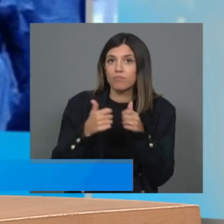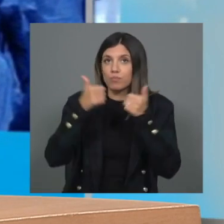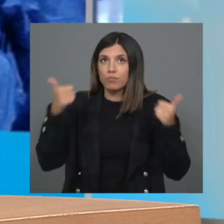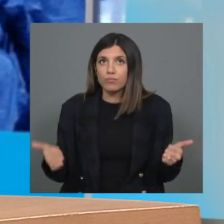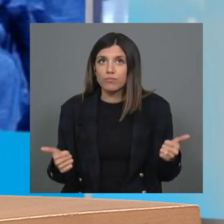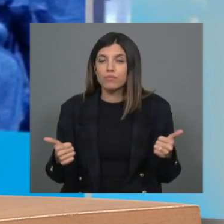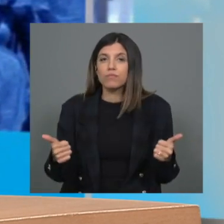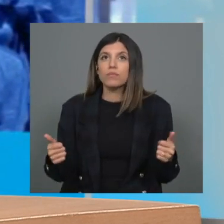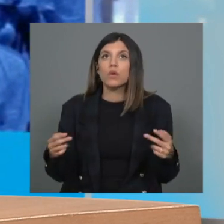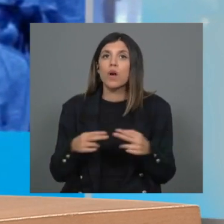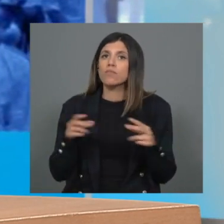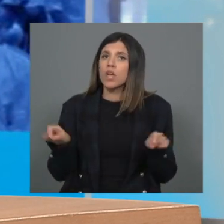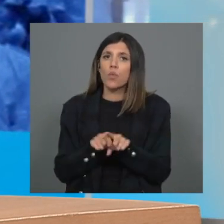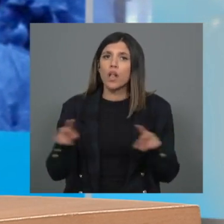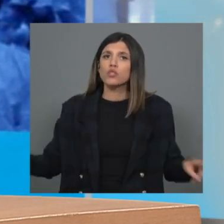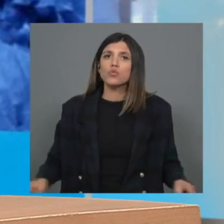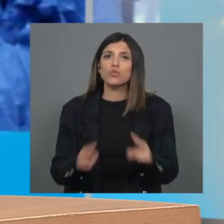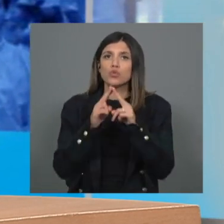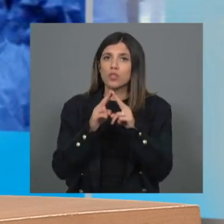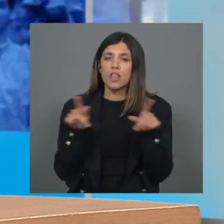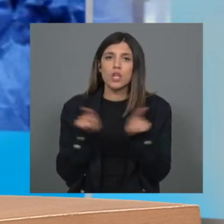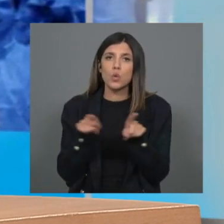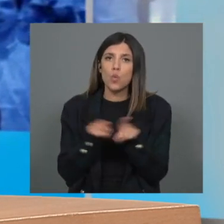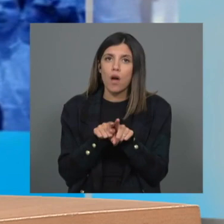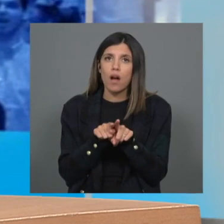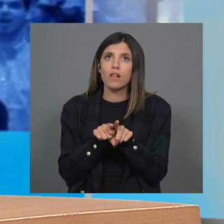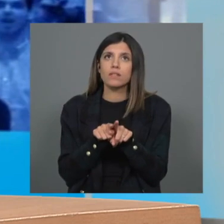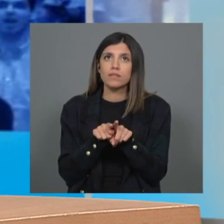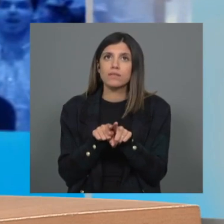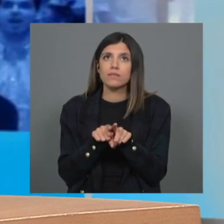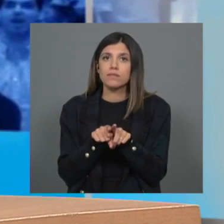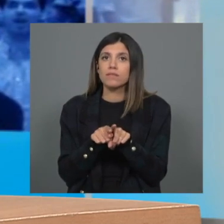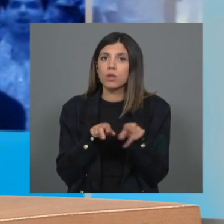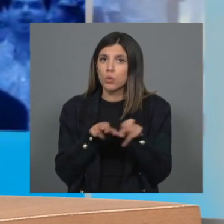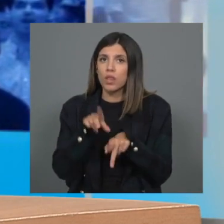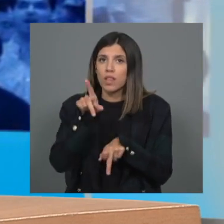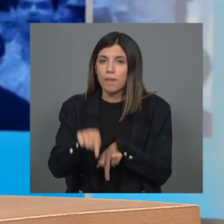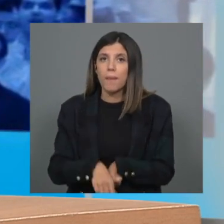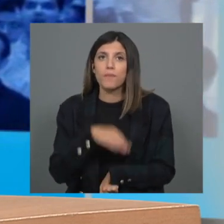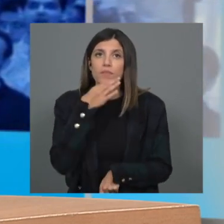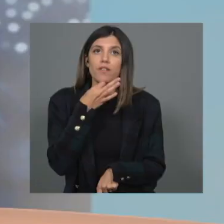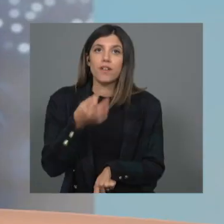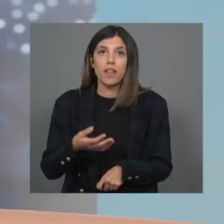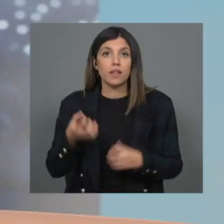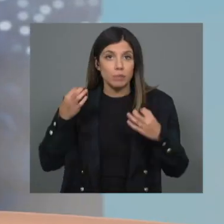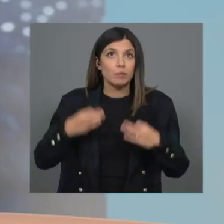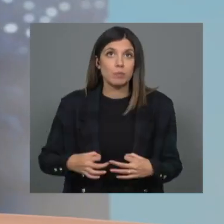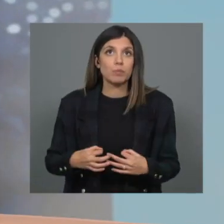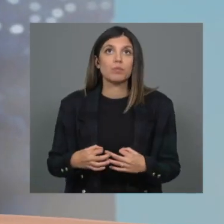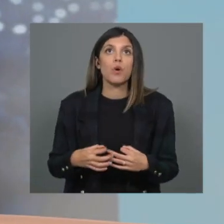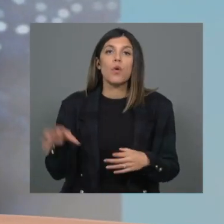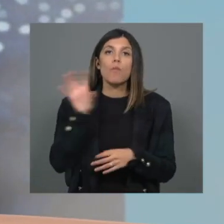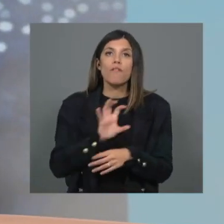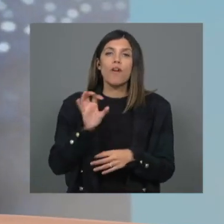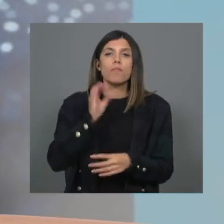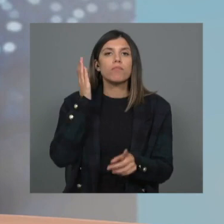são abertas a todos, é um desafio para todos e a corrida não podia deixar, portanto, de ser assim. Estamos a falar de uma forma muito